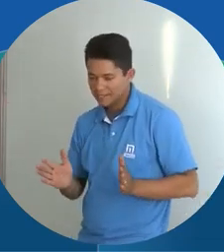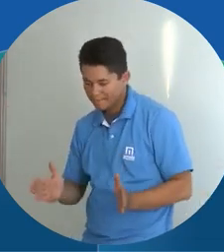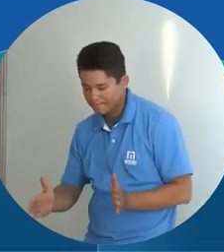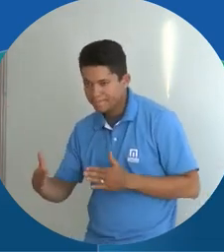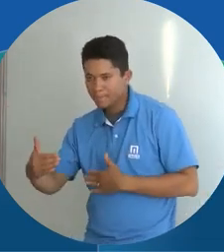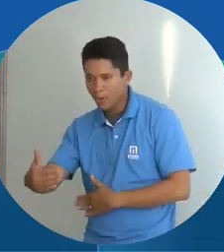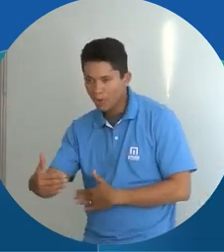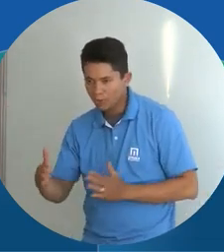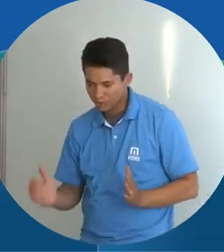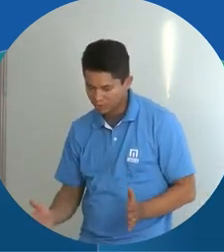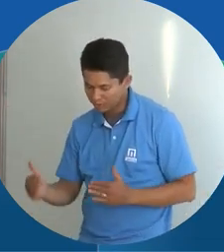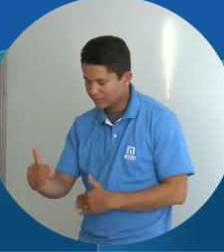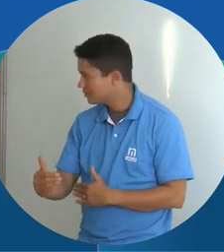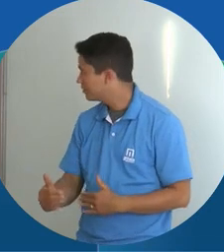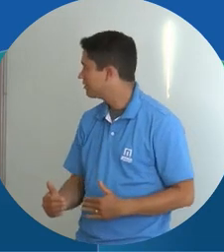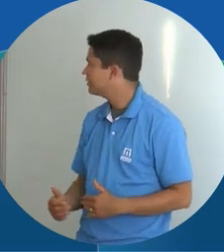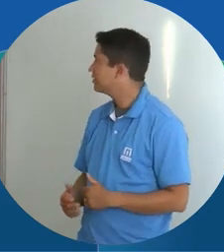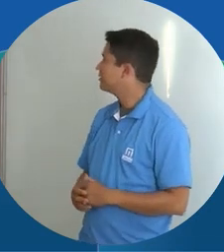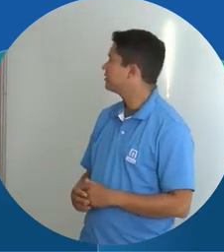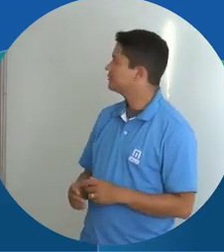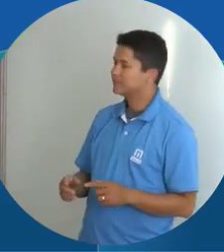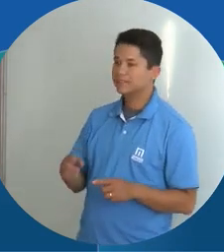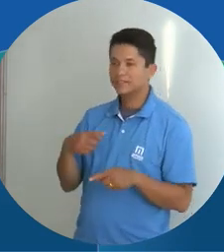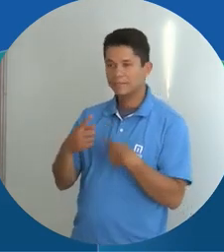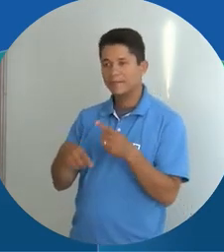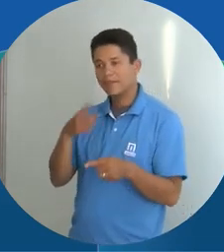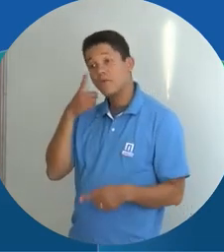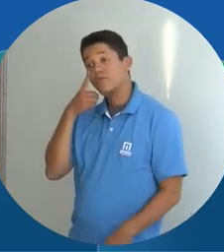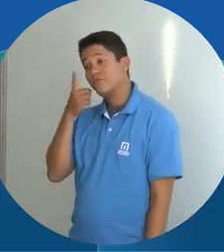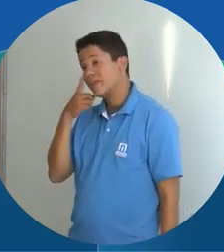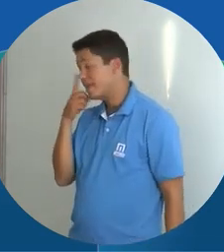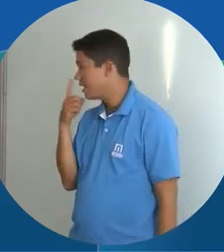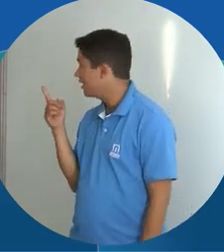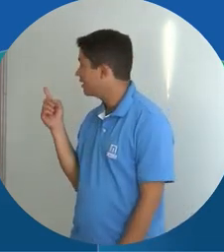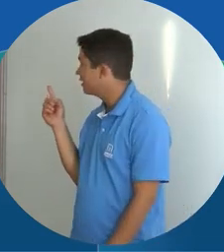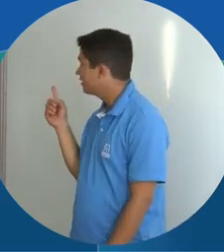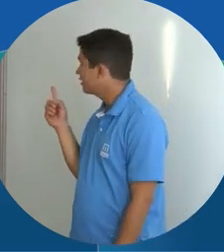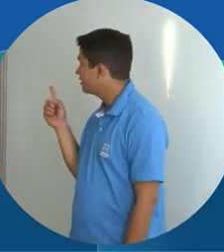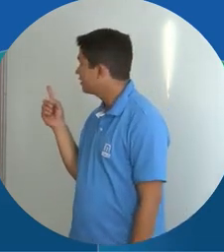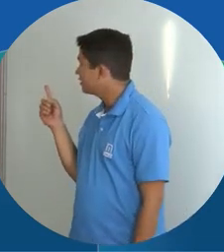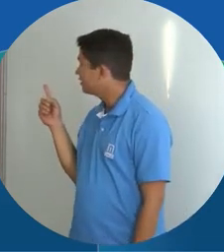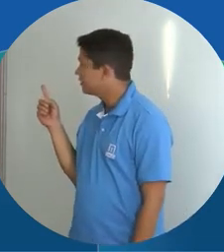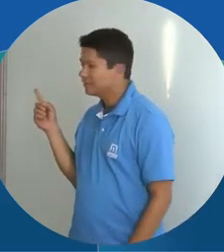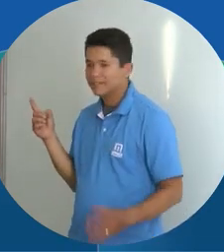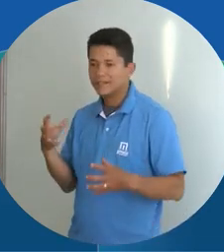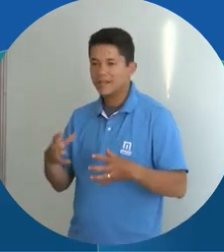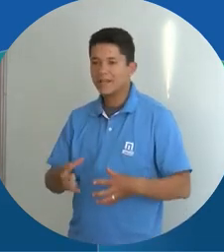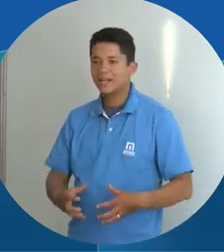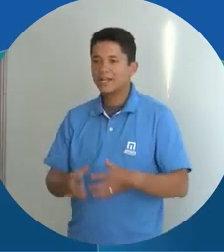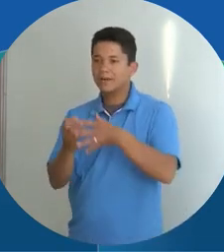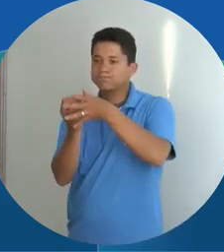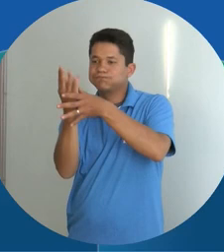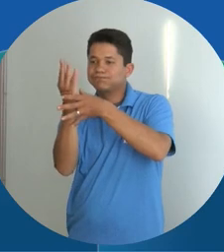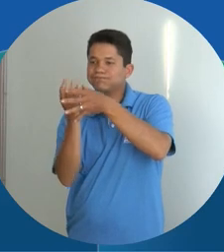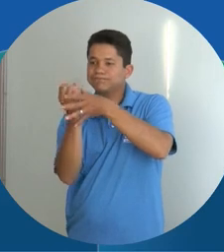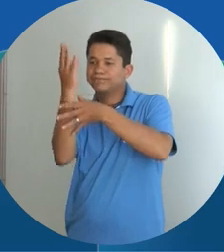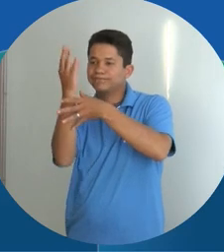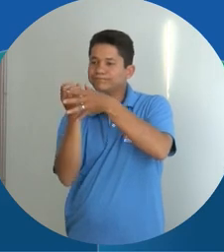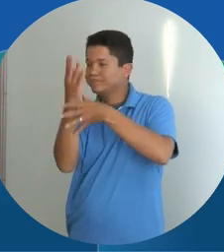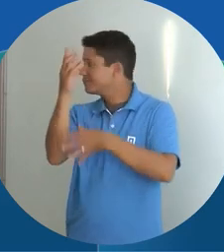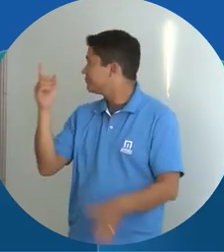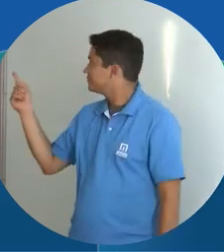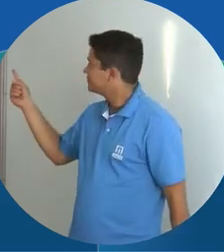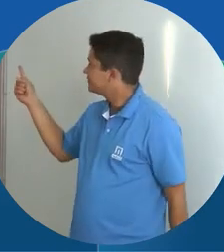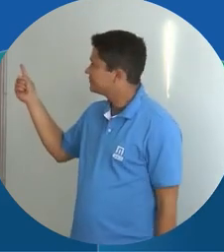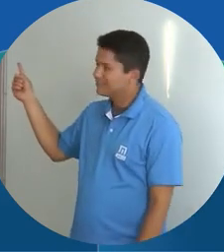adotados, e a gente vai ver nas situações aqui já é uma armação da chaminé sendo montada. Então, a gente vê aqui